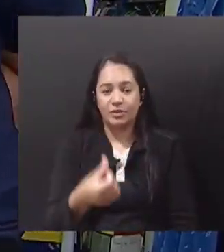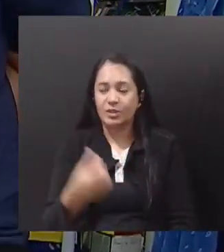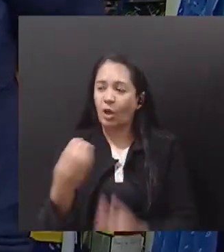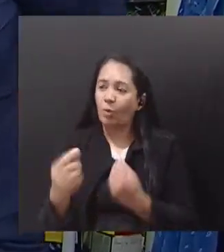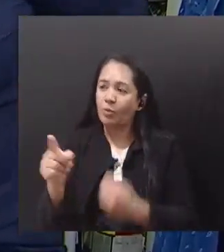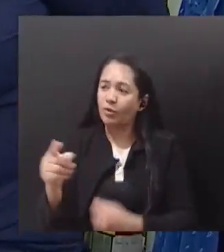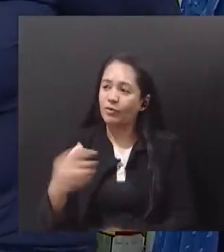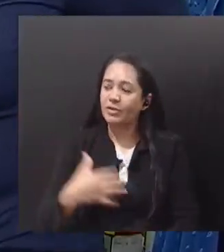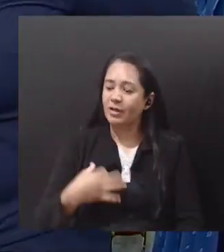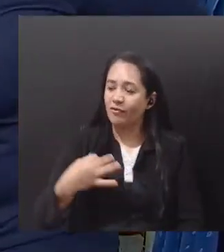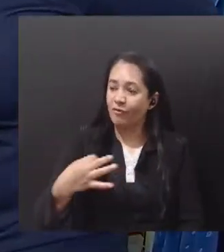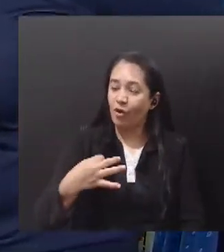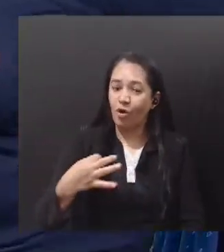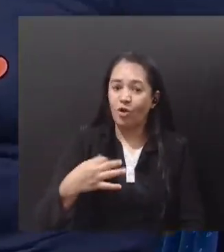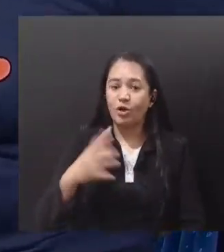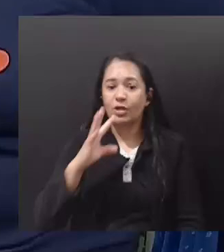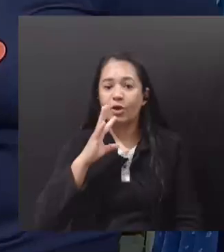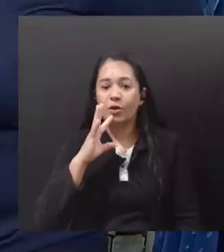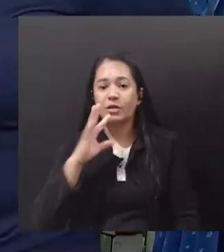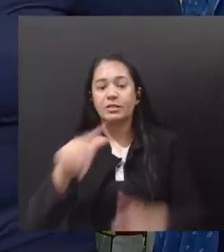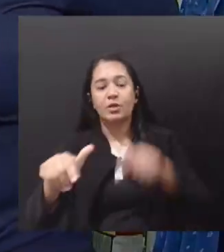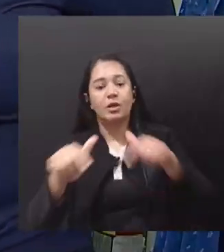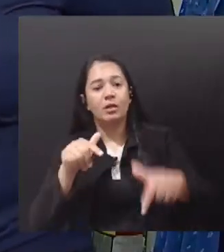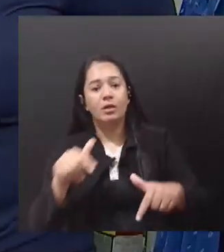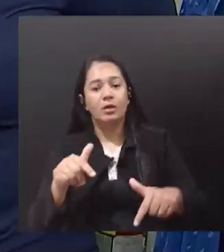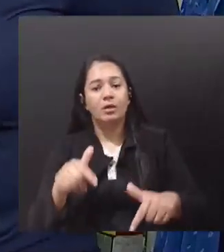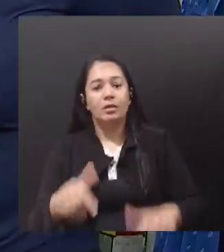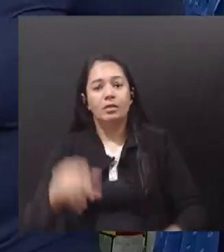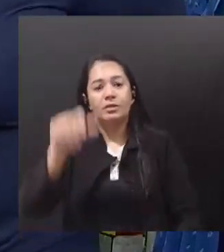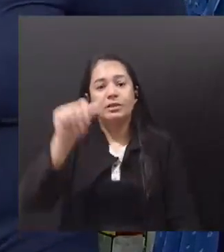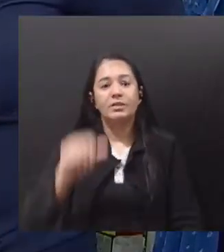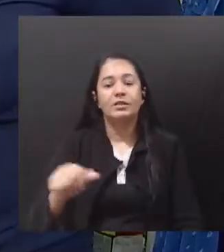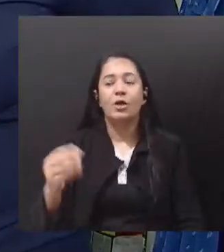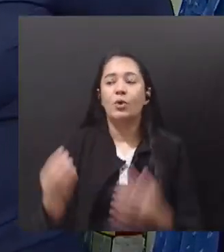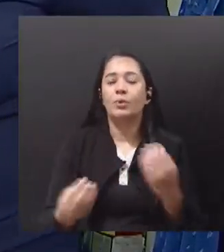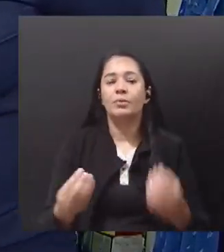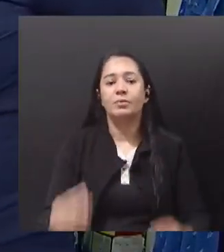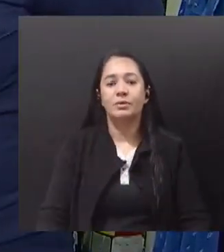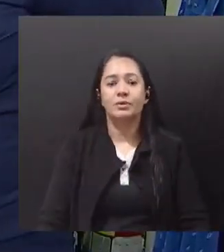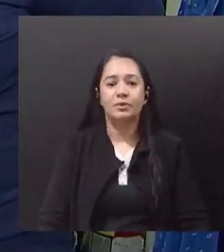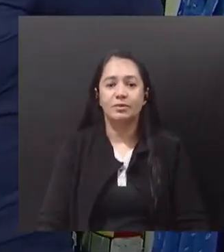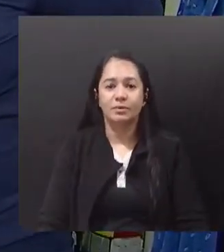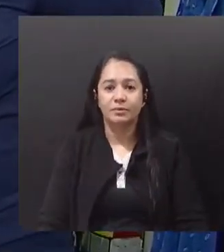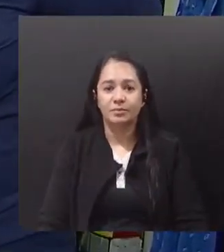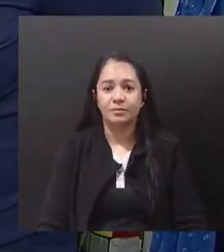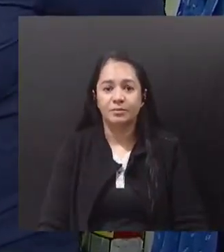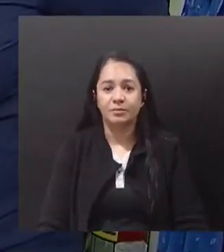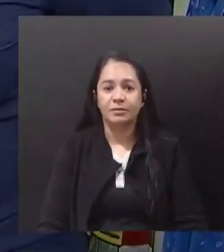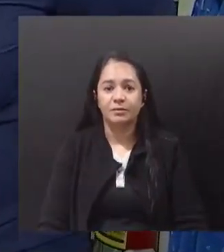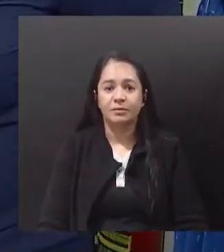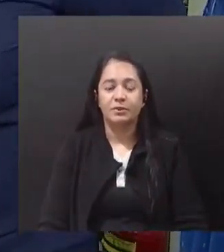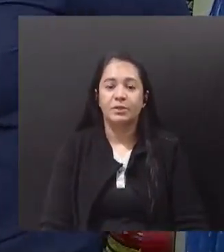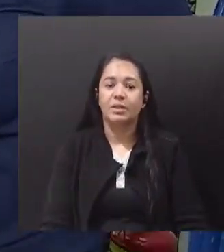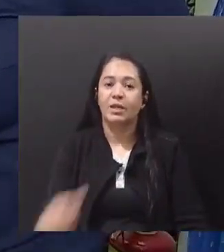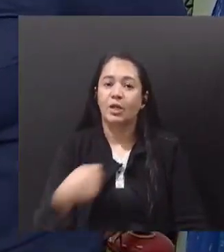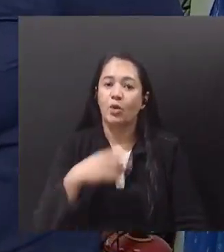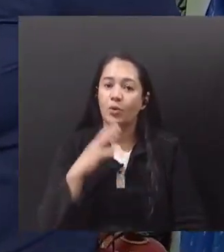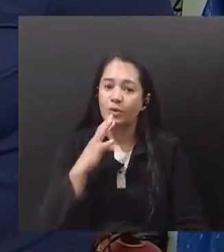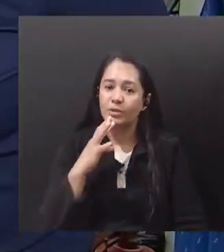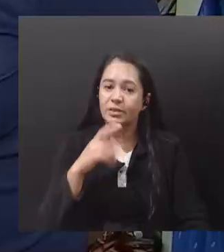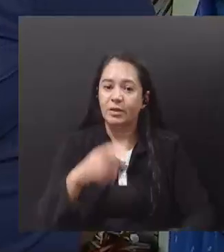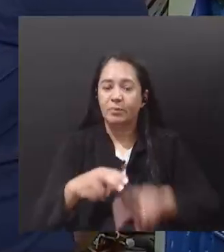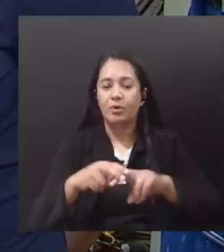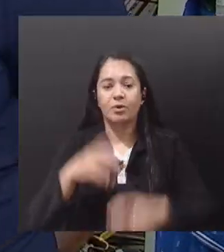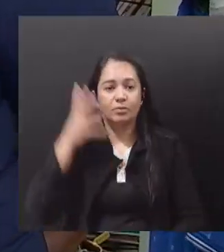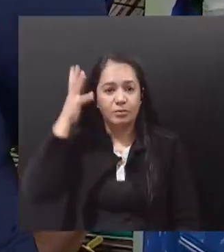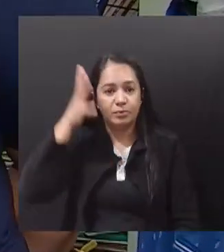chegou, conheceu o trabalho do Fraternidade Sem Fronteiras? Então, eu conheci a fraternidade através de uma palestra